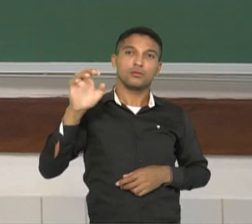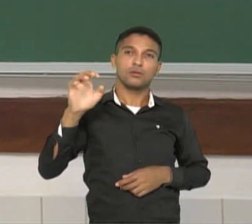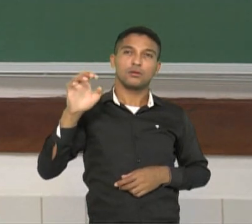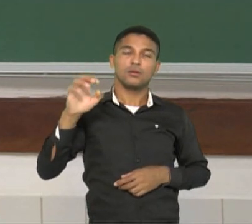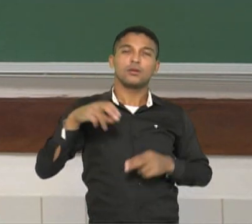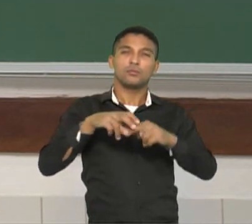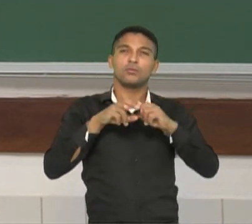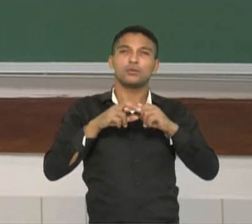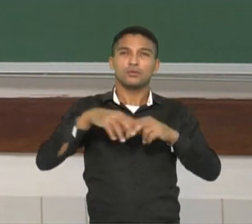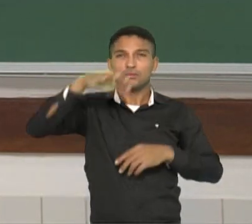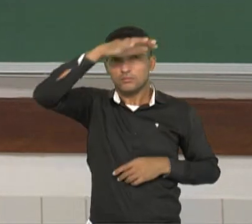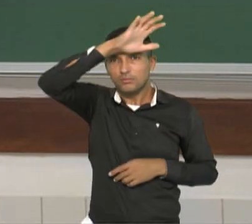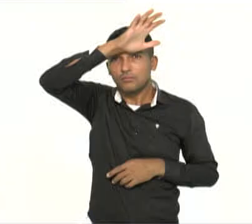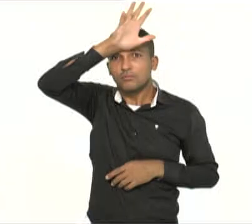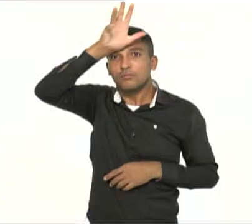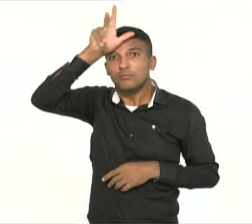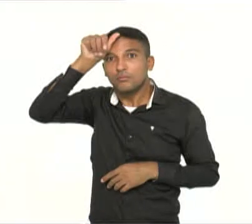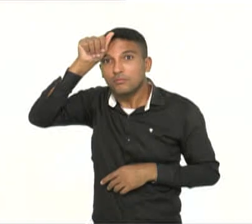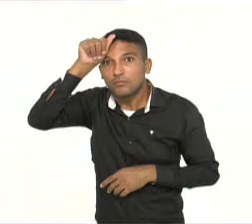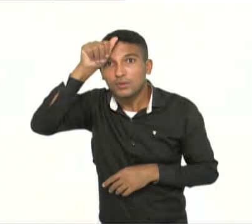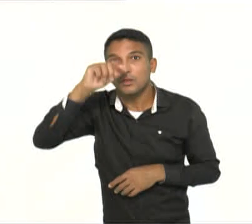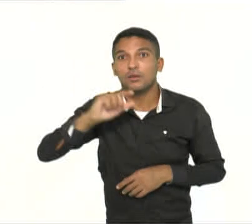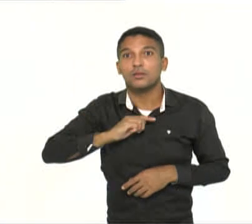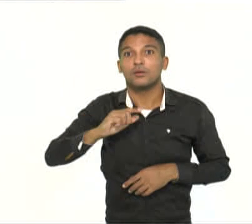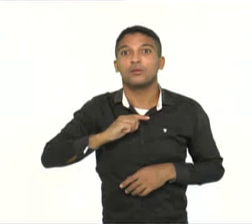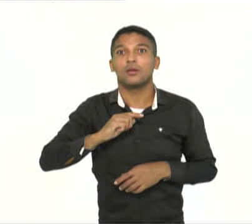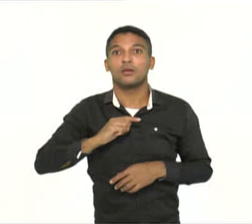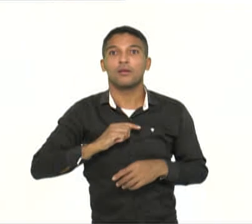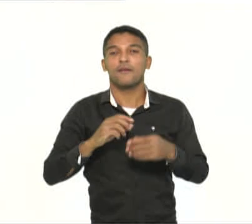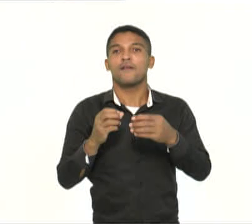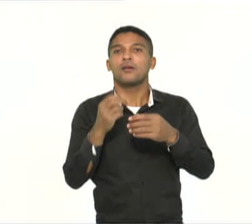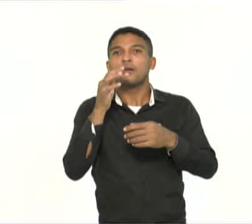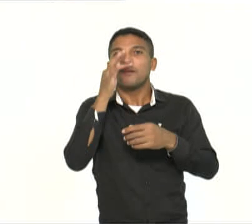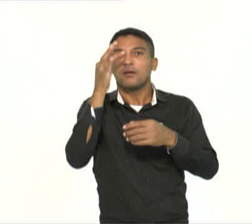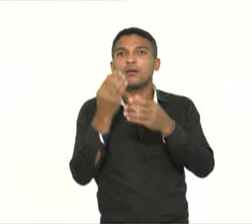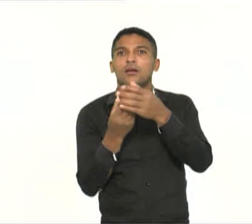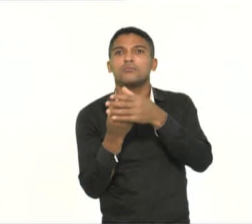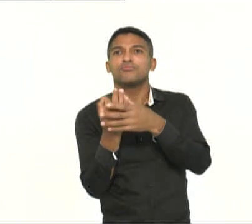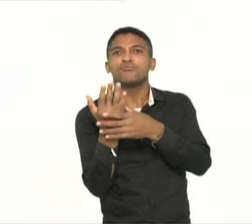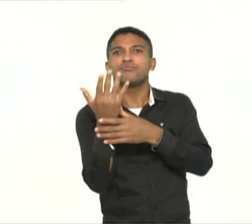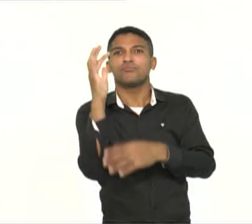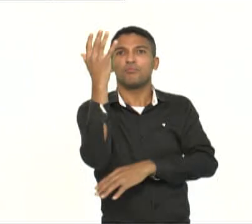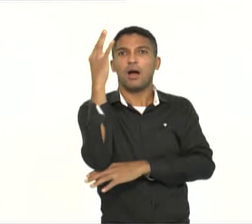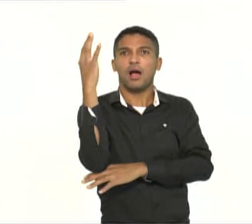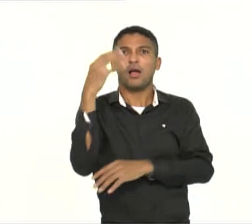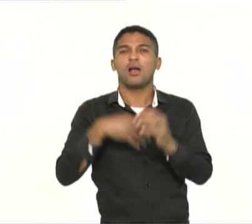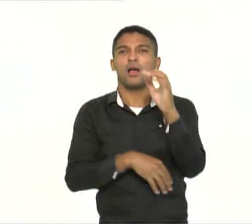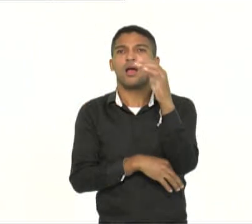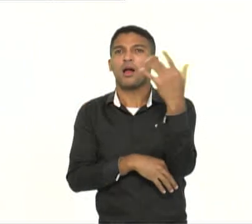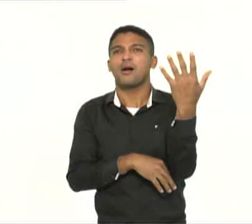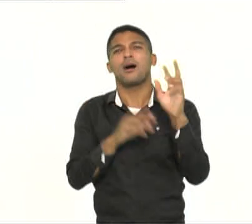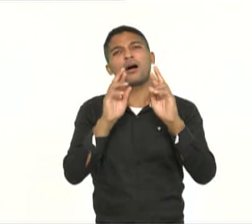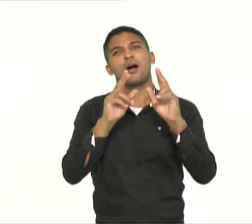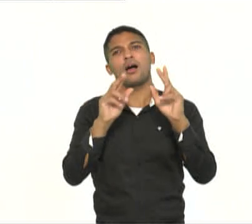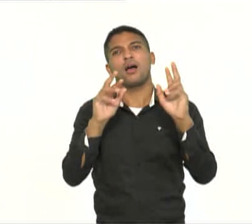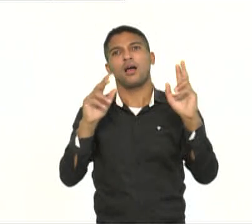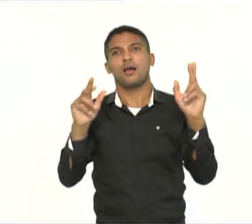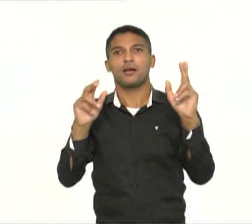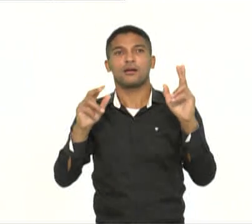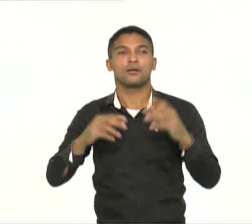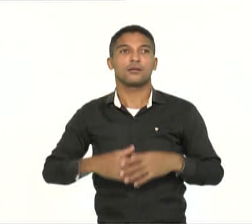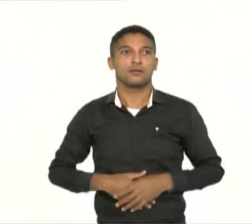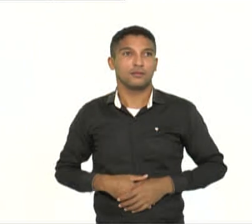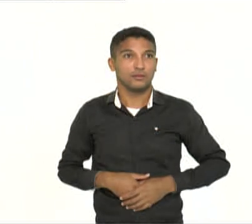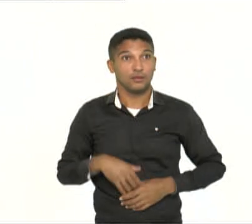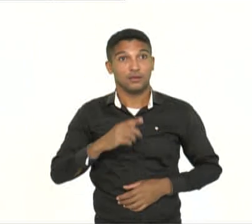Acompanha comigo aqui no mapa. Se você olhar nesse mapa que vai aparecer na sua tela, do lado direito, você vai perceber que nós temos o mapa